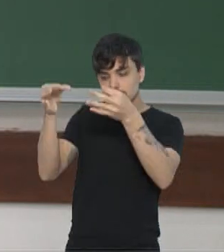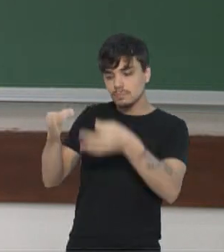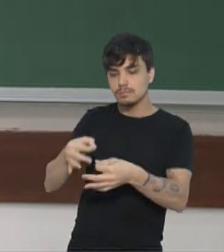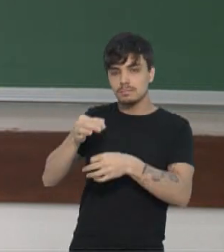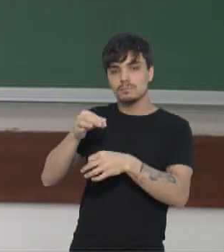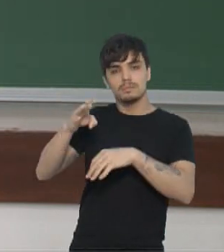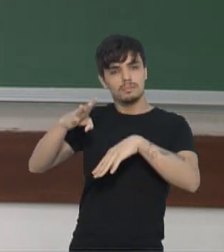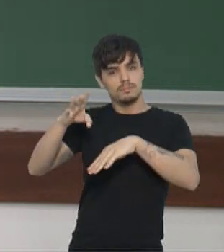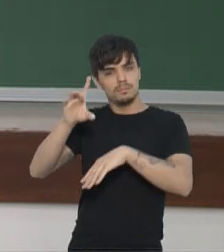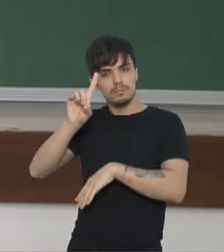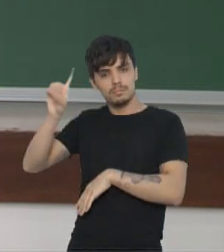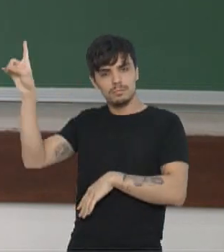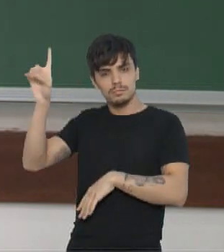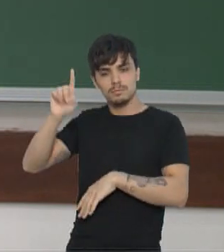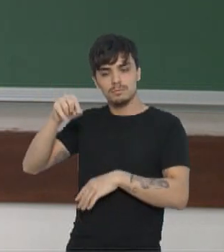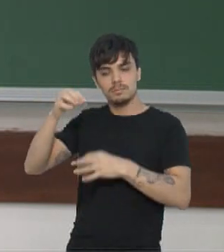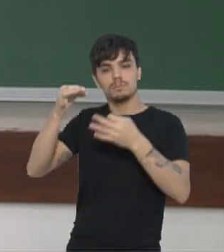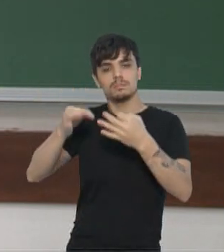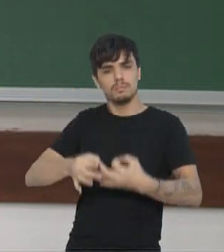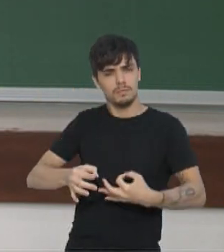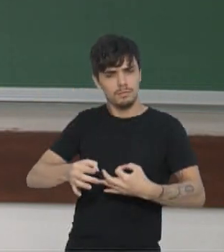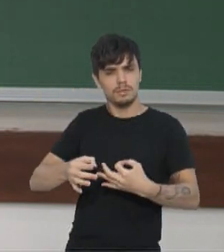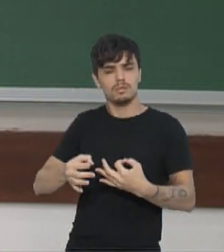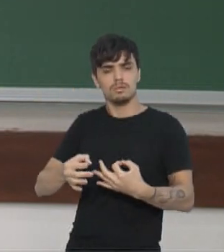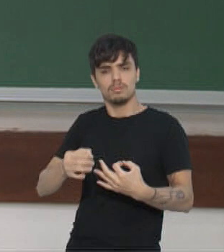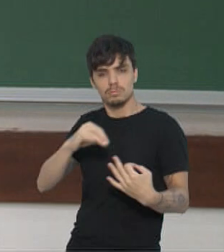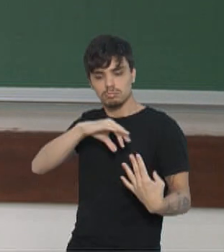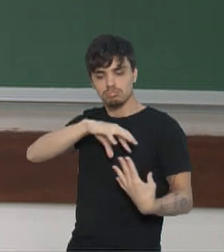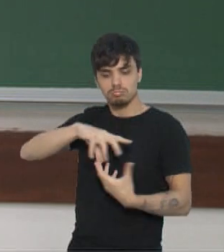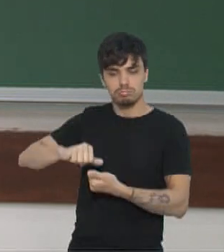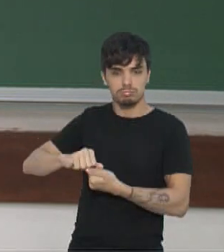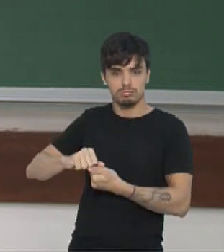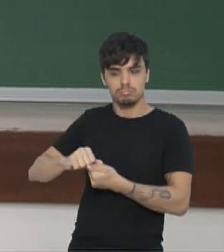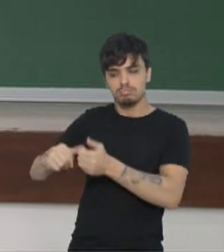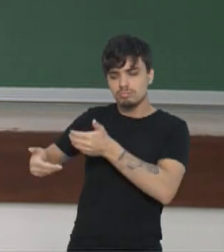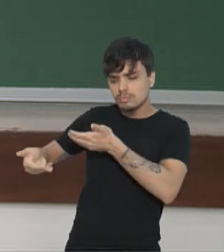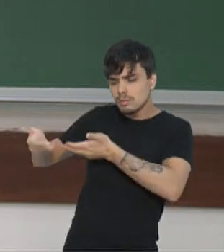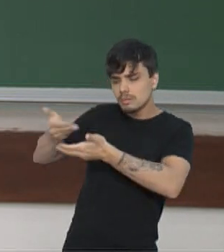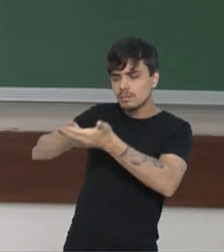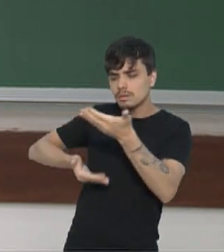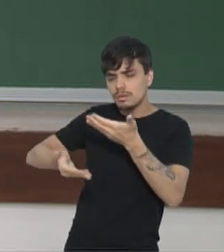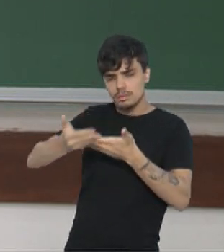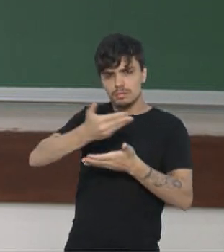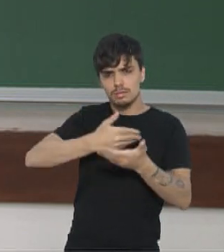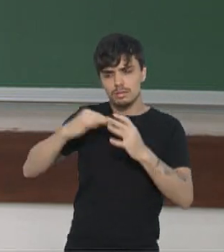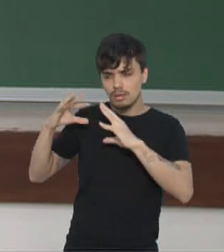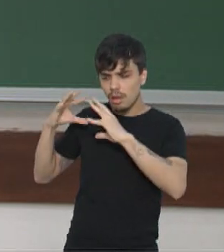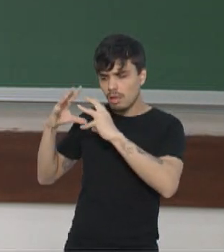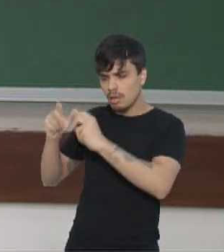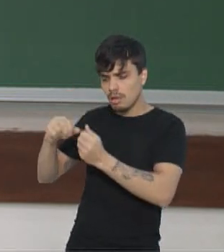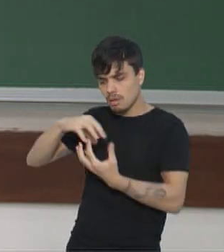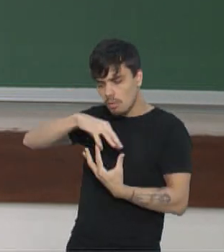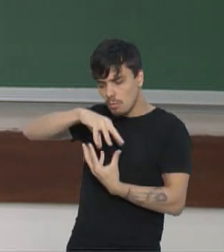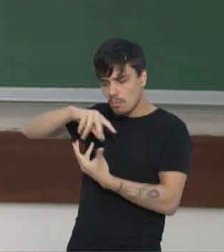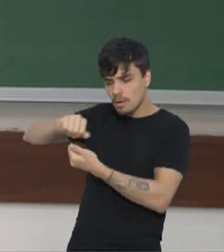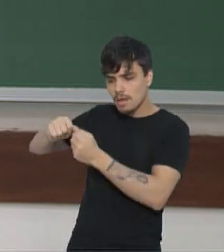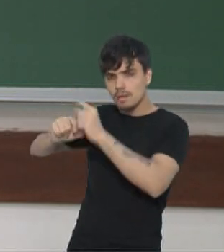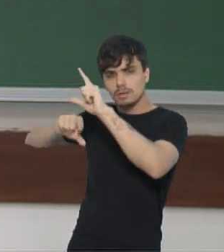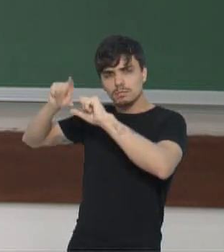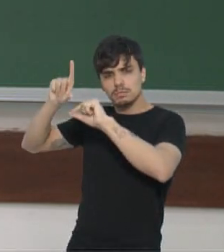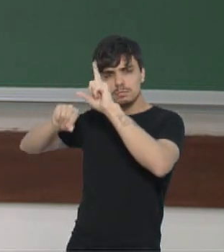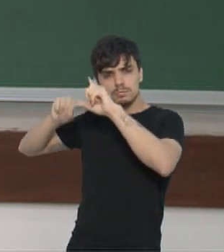na perfeição do universo. Então essa harmonia perfeita dos planetas, das estrelas, das coisas